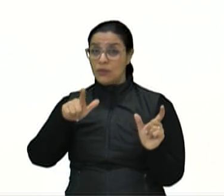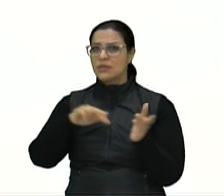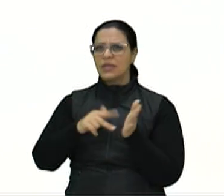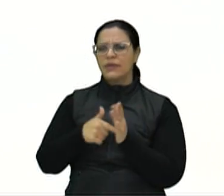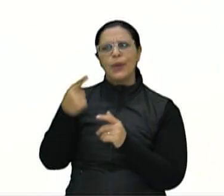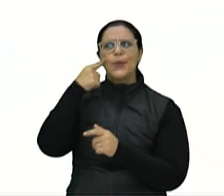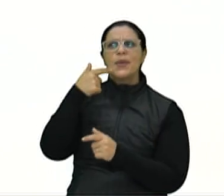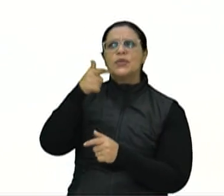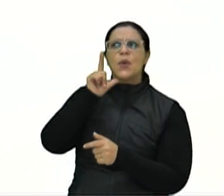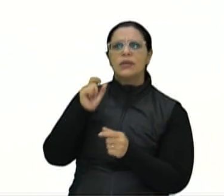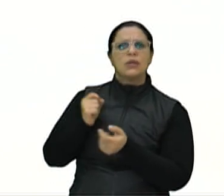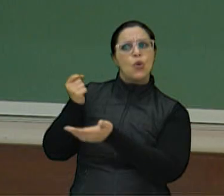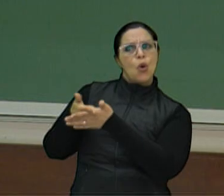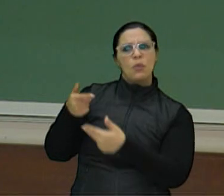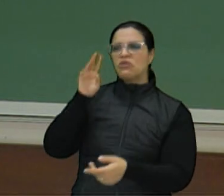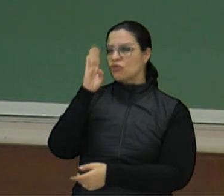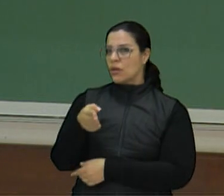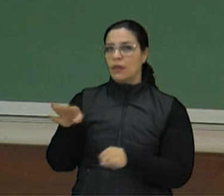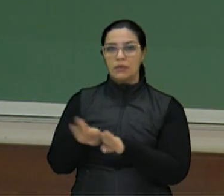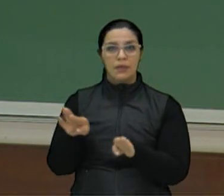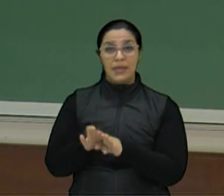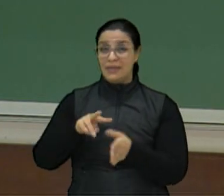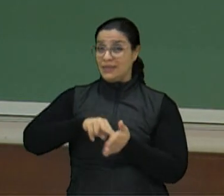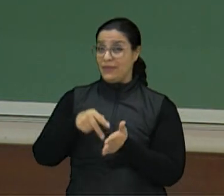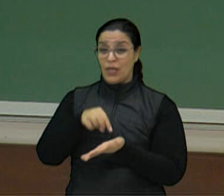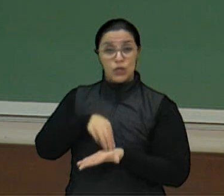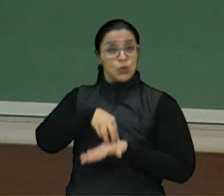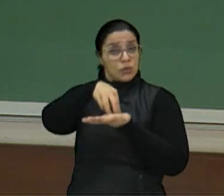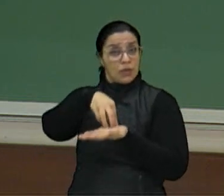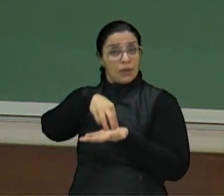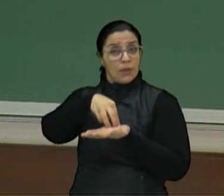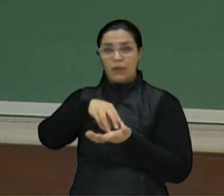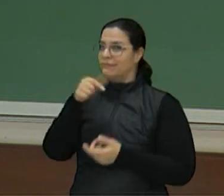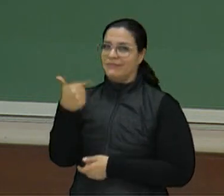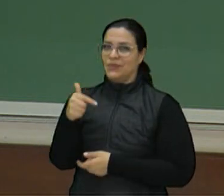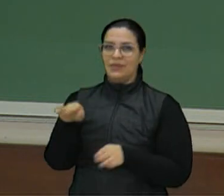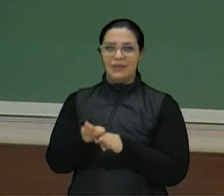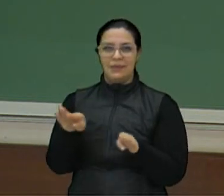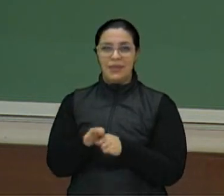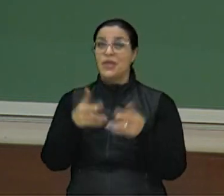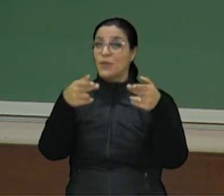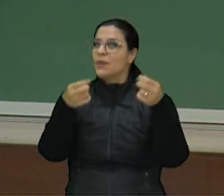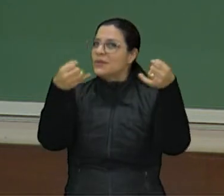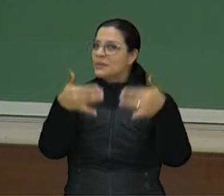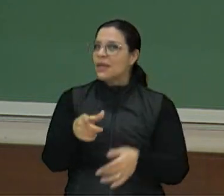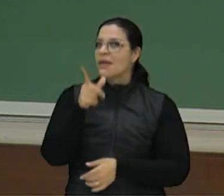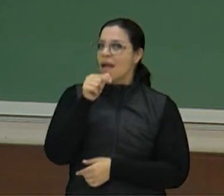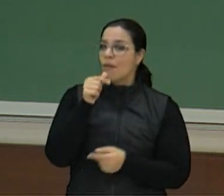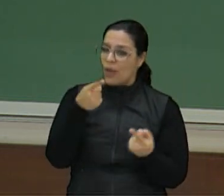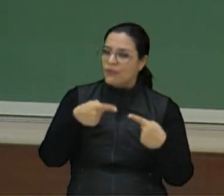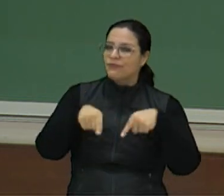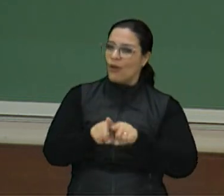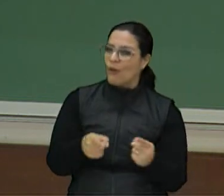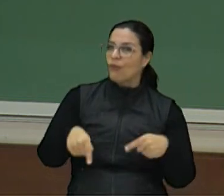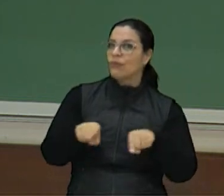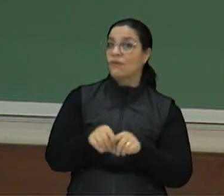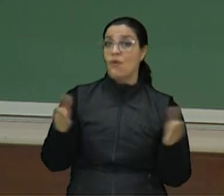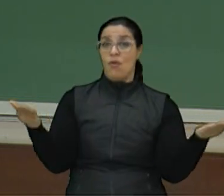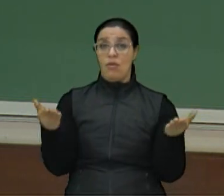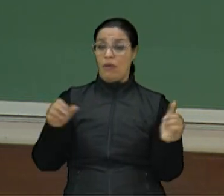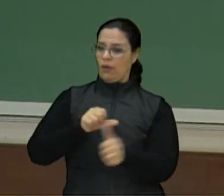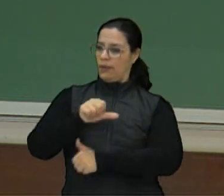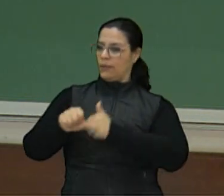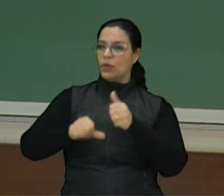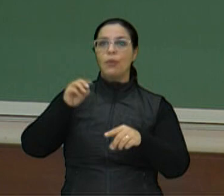leva à não sustentabilidade ambiental. Aquele exemplo que eu dei da água, que era renovável, depois deixou